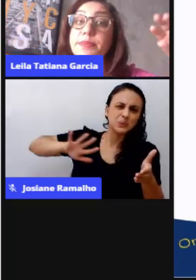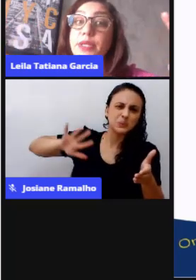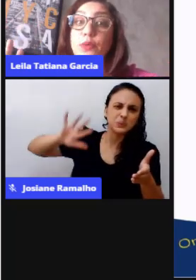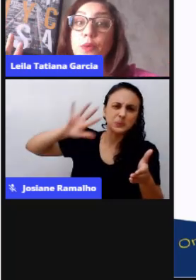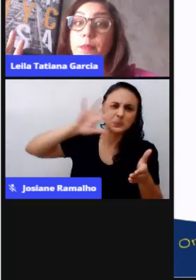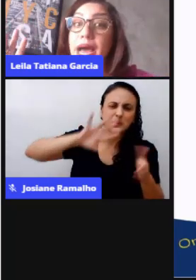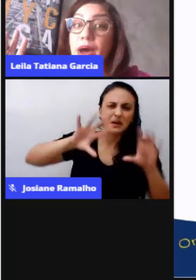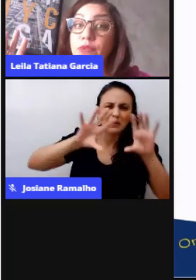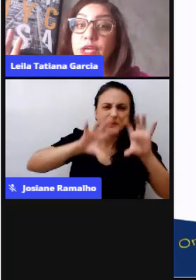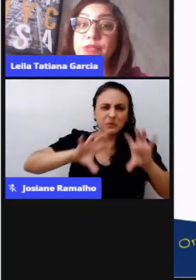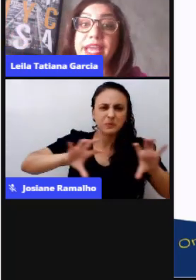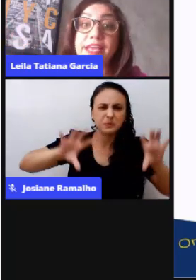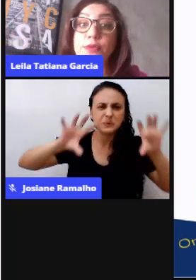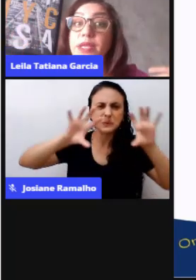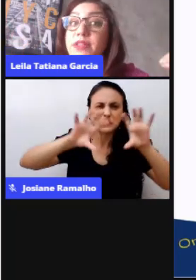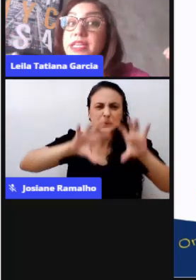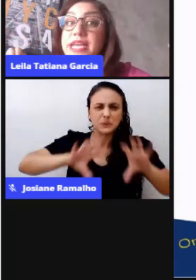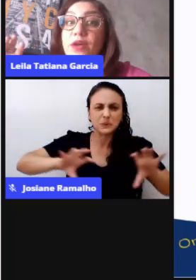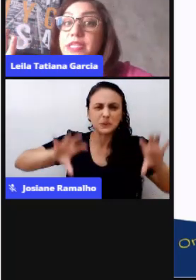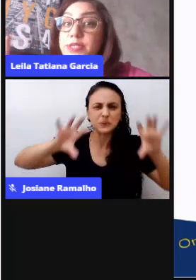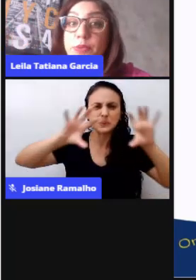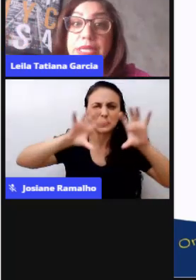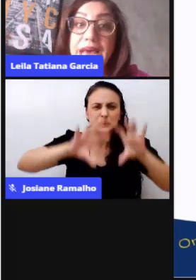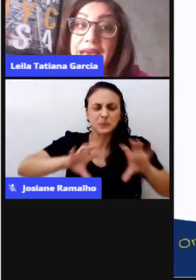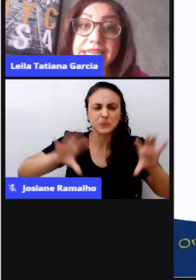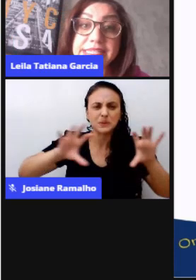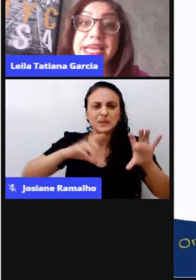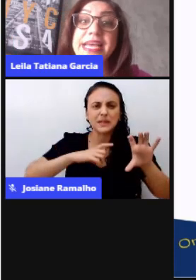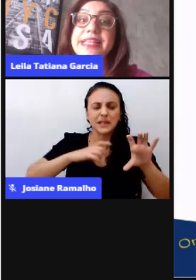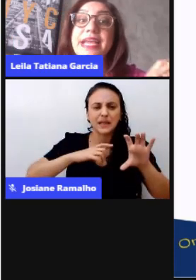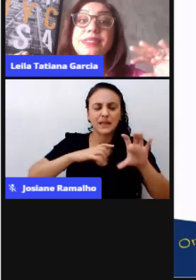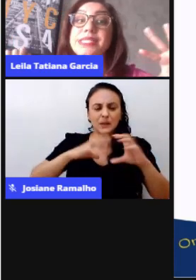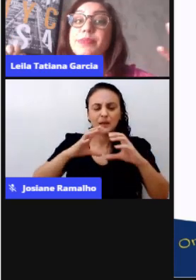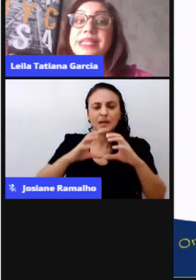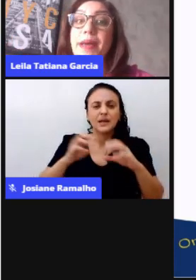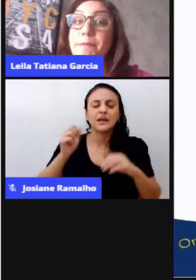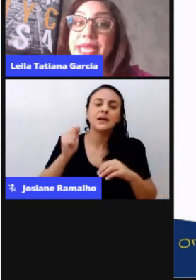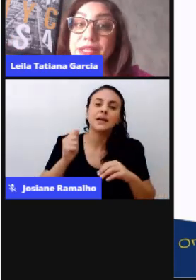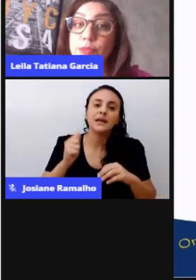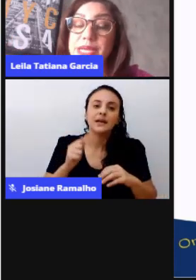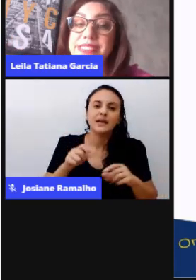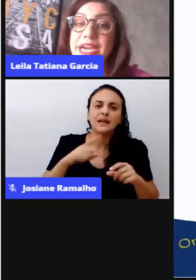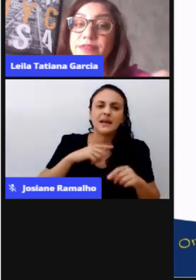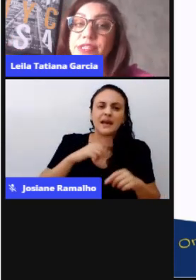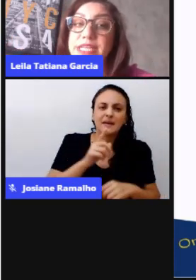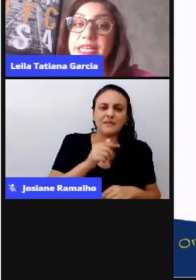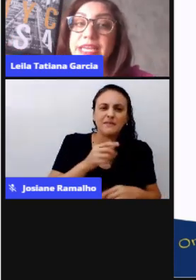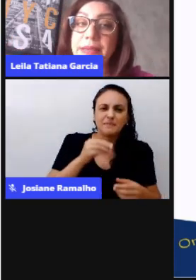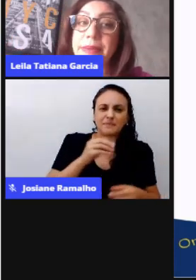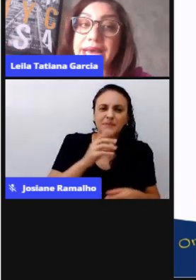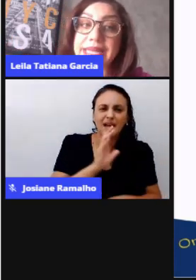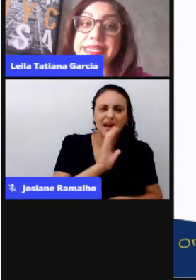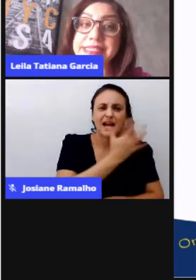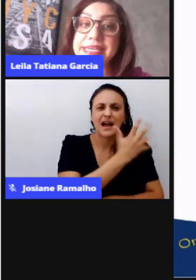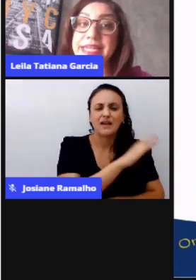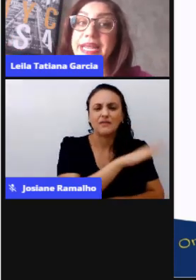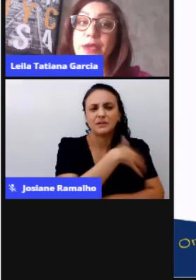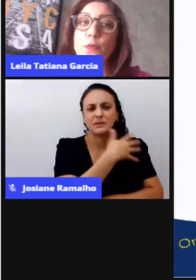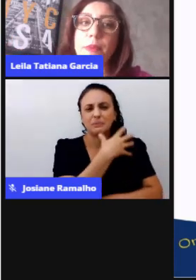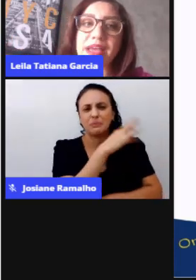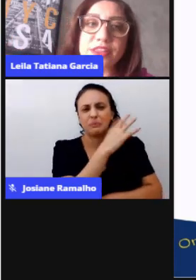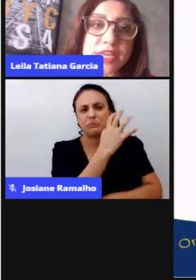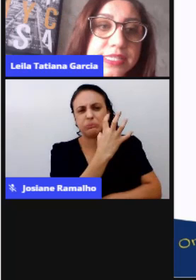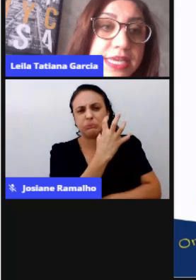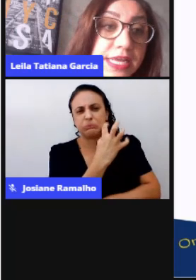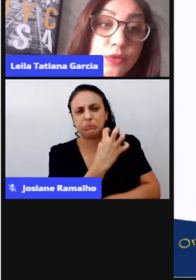tem um aquecimento global, tem o derretimento das calotas polares, tem um desmatamento, umas árvores ali queimadas,